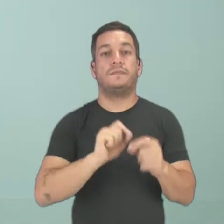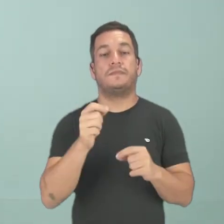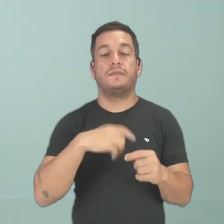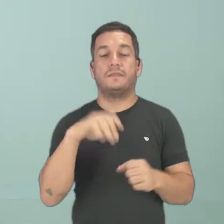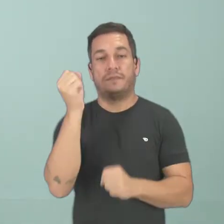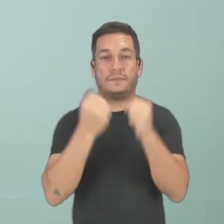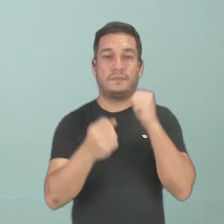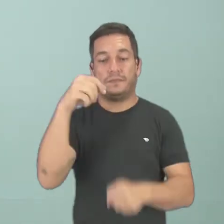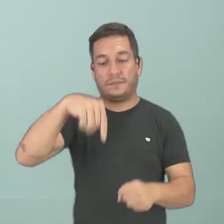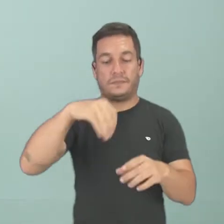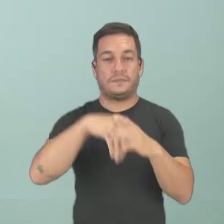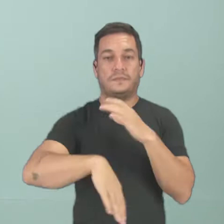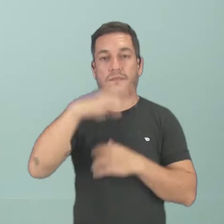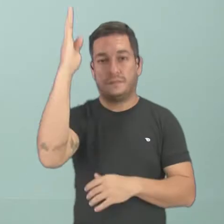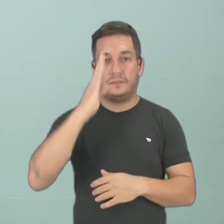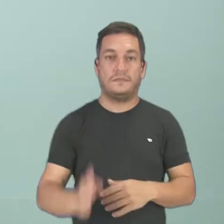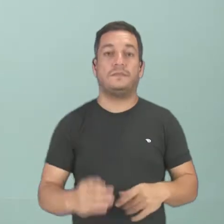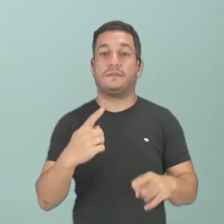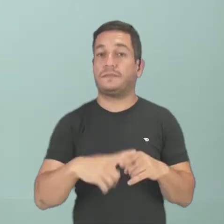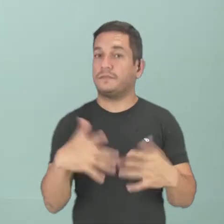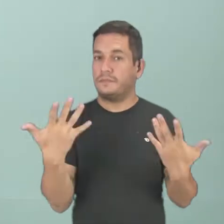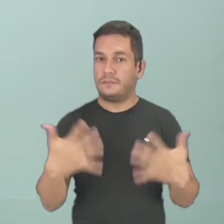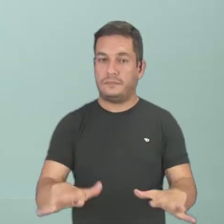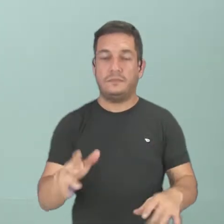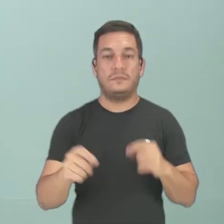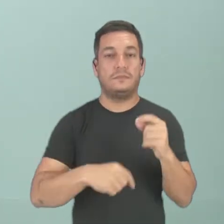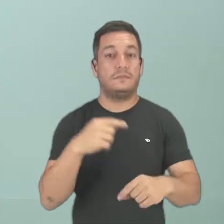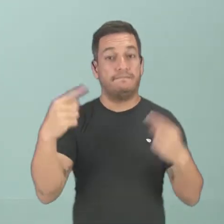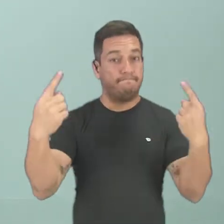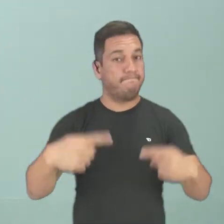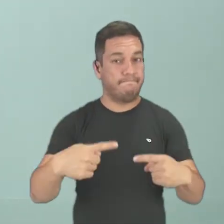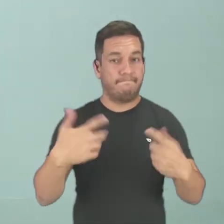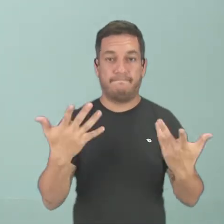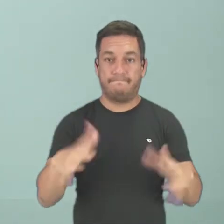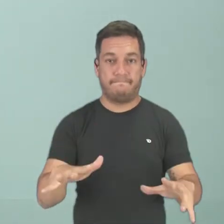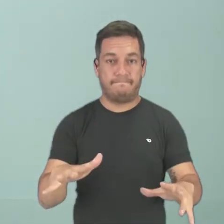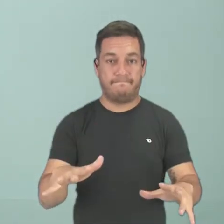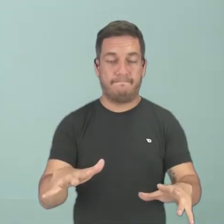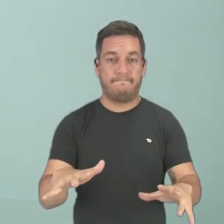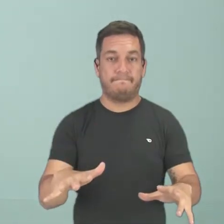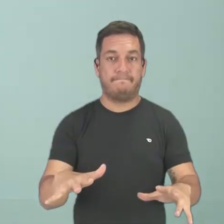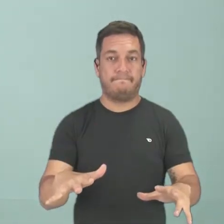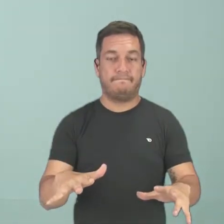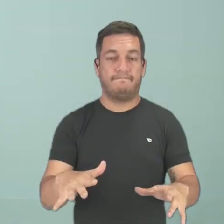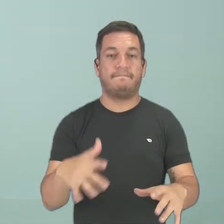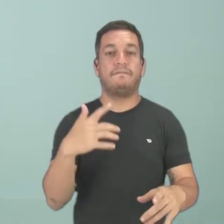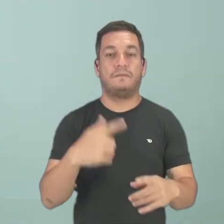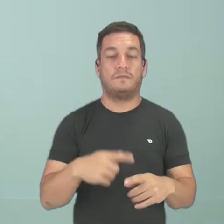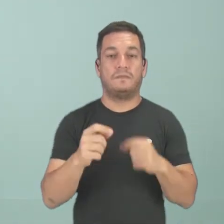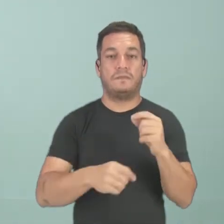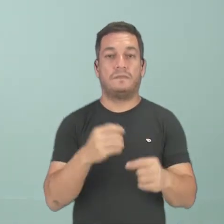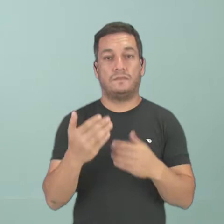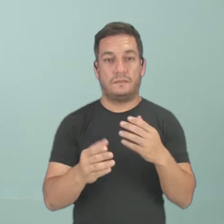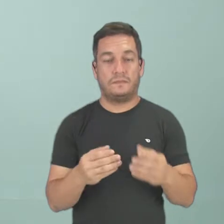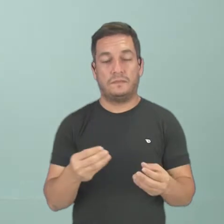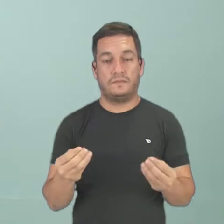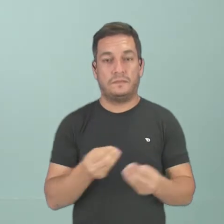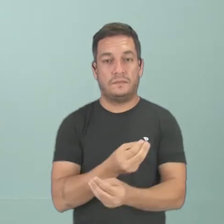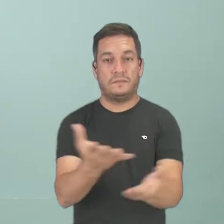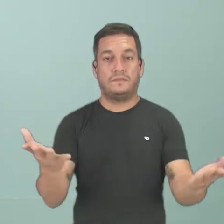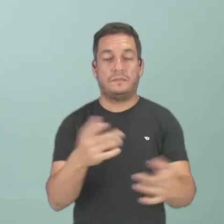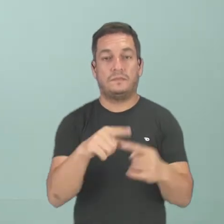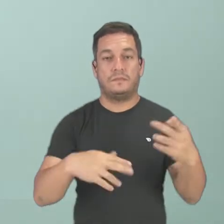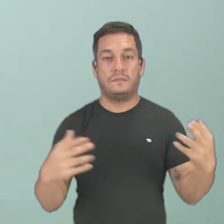para dentro do Brasil, porque ele não queria um mercado competidor, né? Já que o fornecimento de matéria-prima